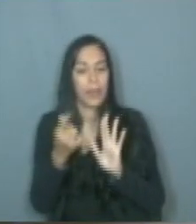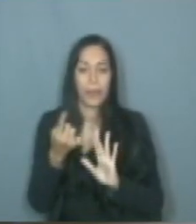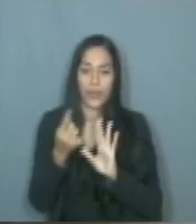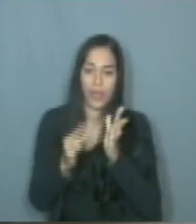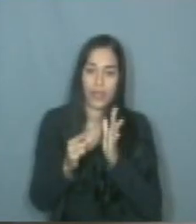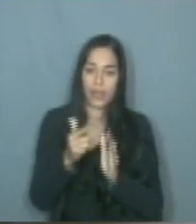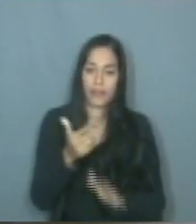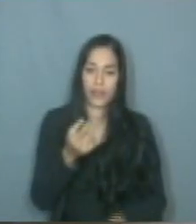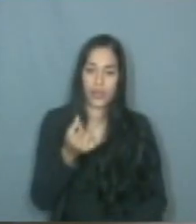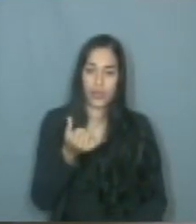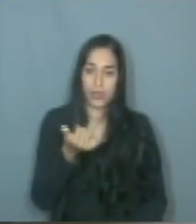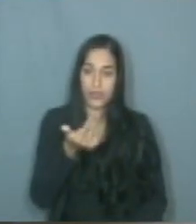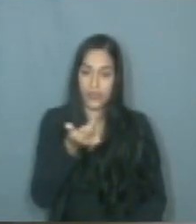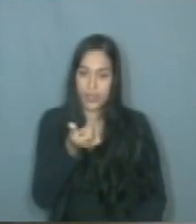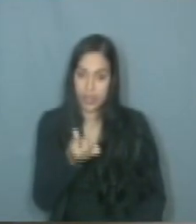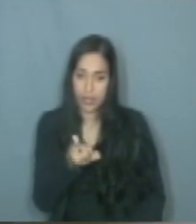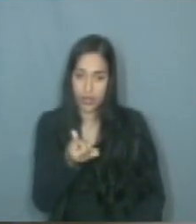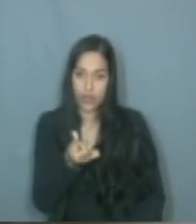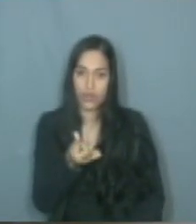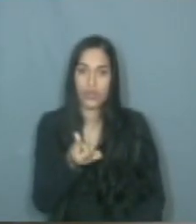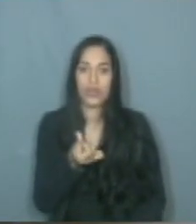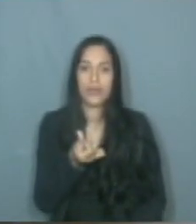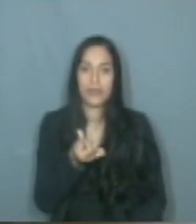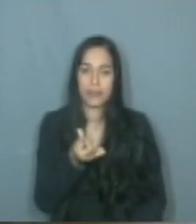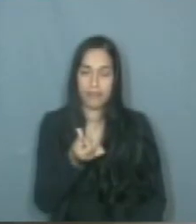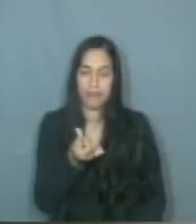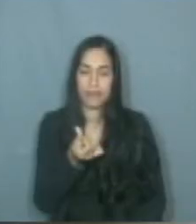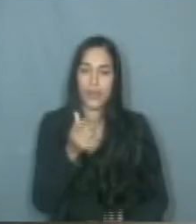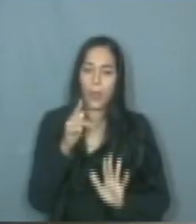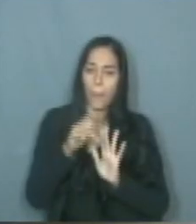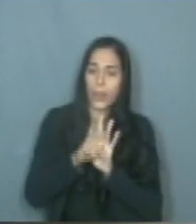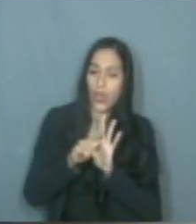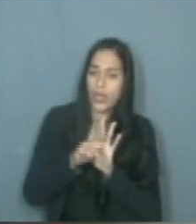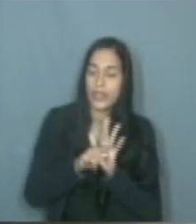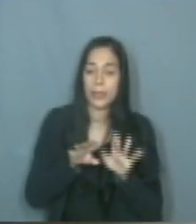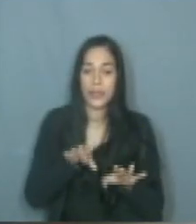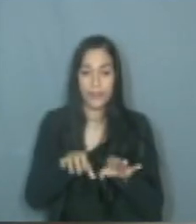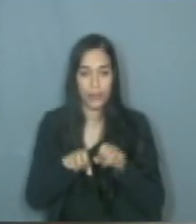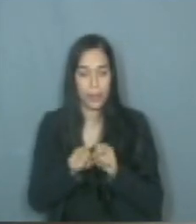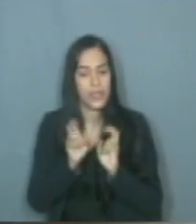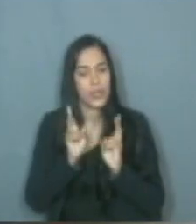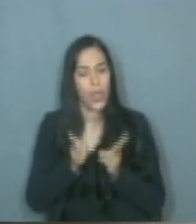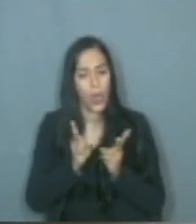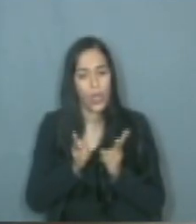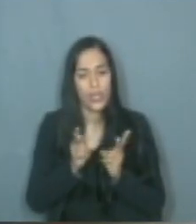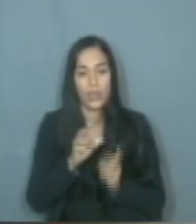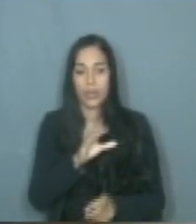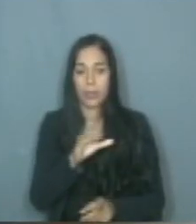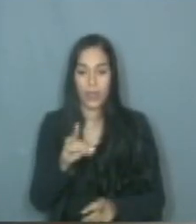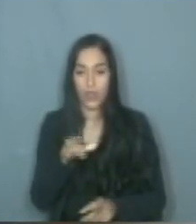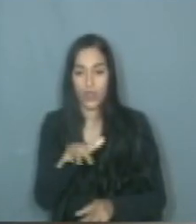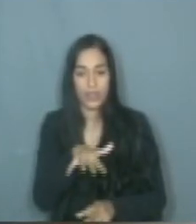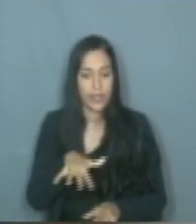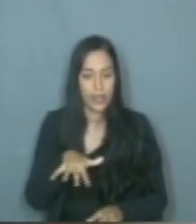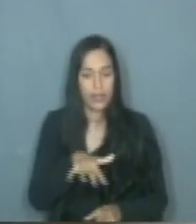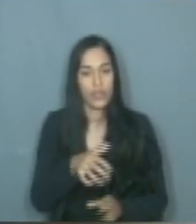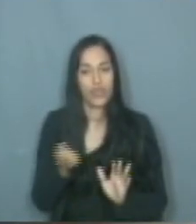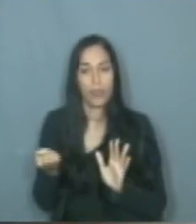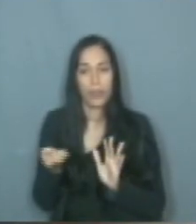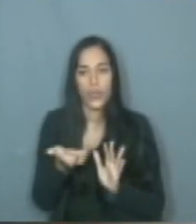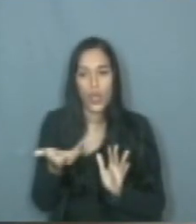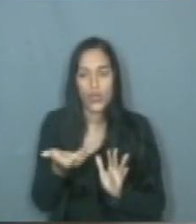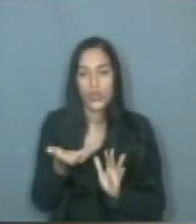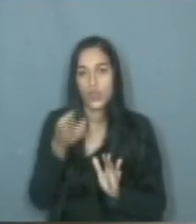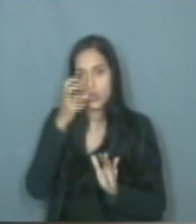Carnaval de 2026. Um programa de formação continuada para coordenadores, produtores